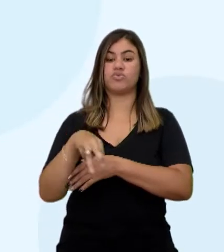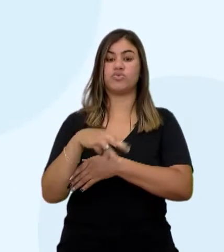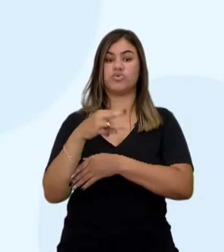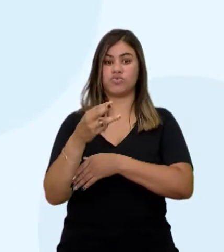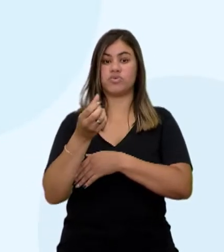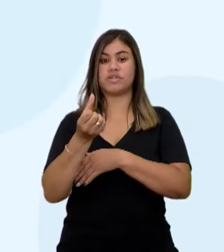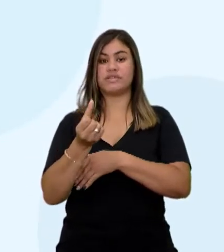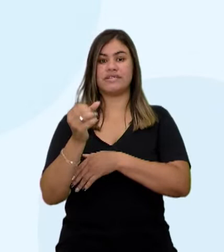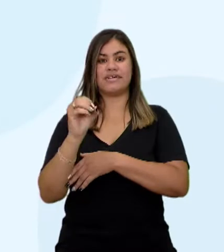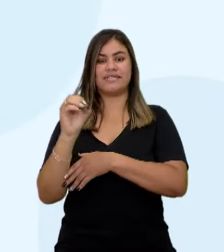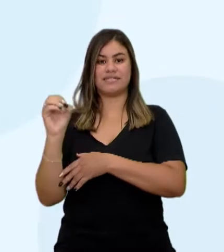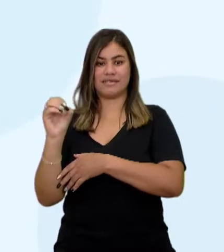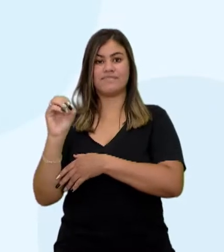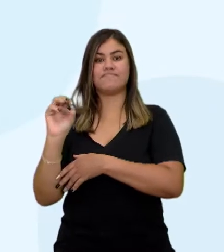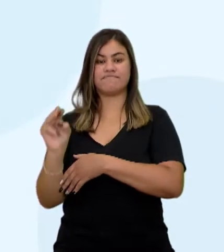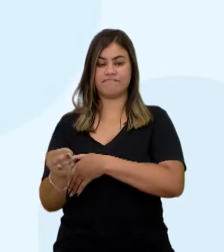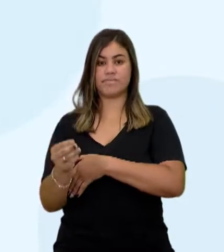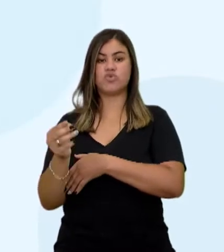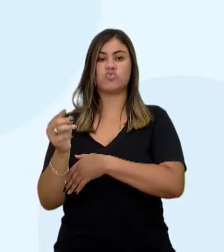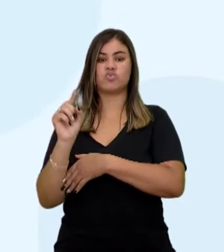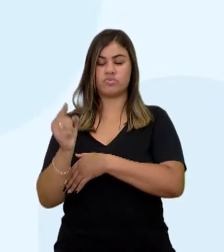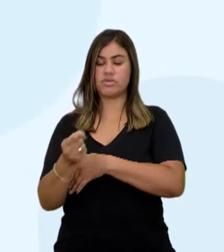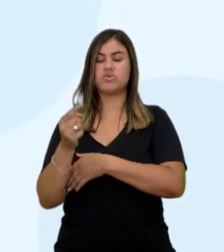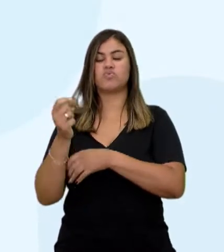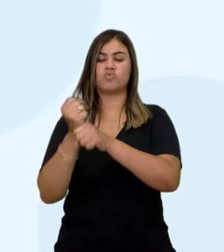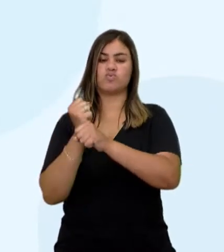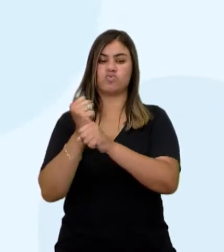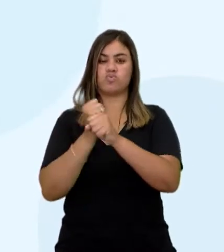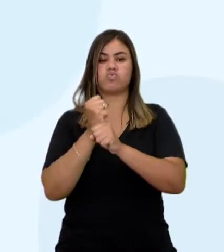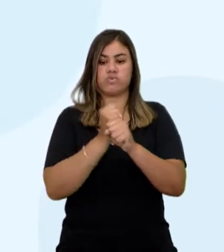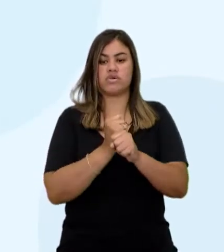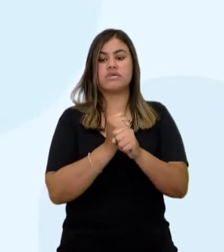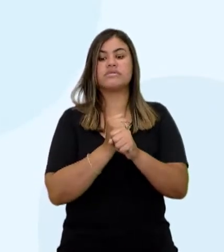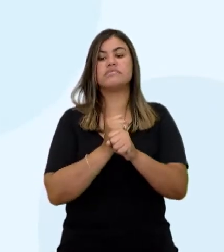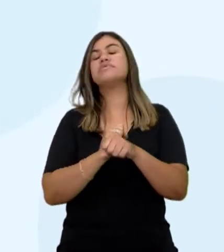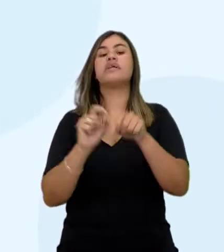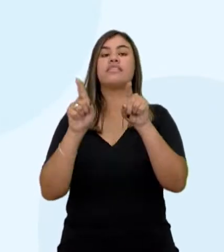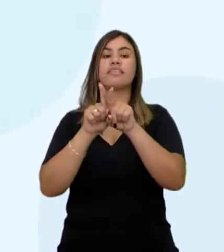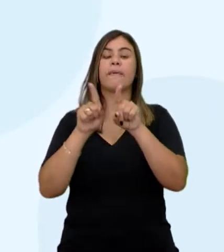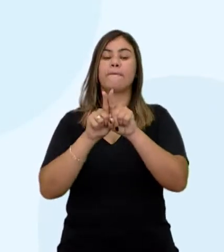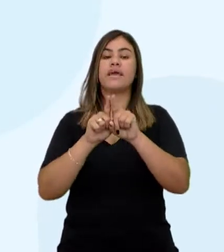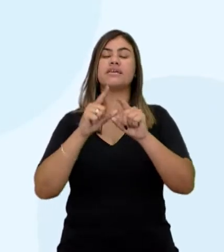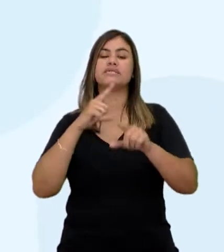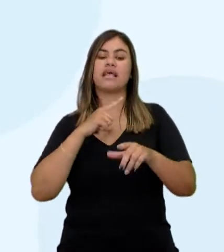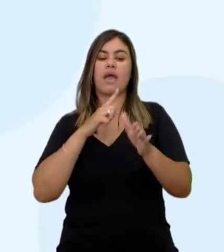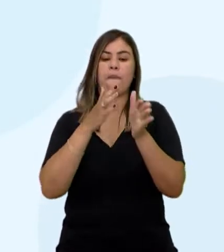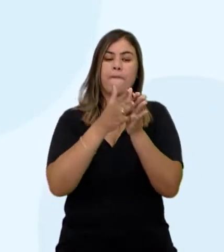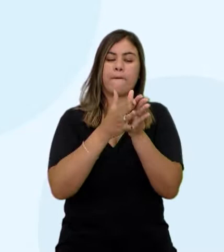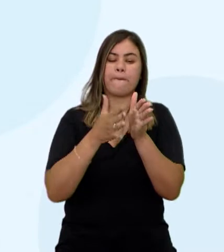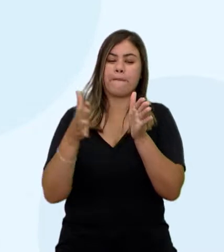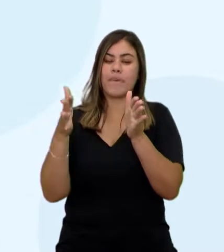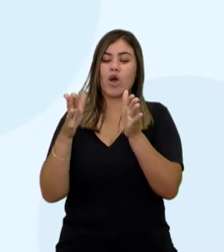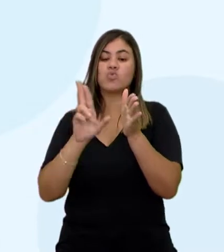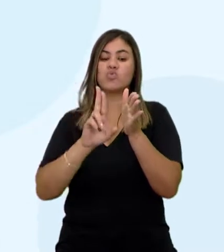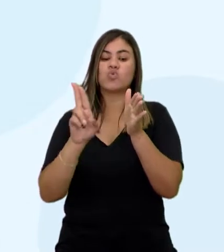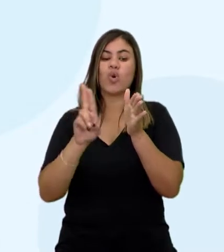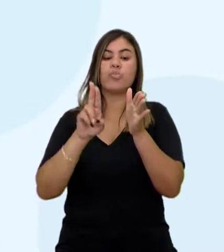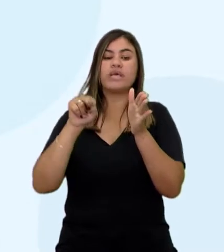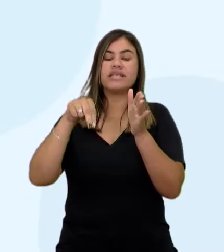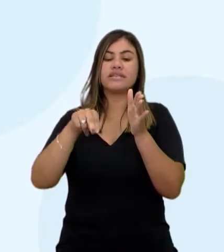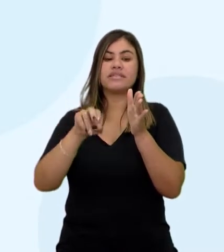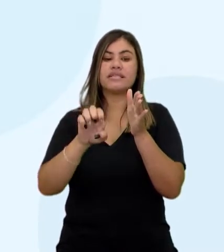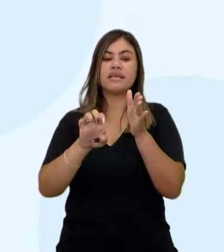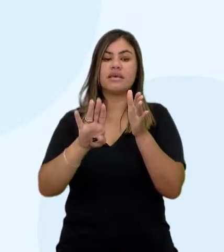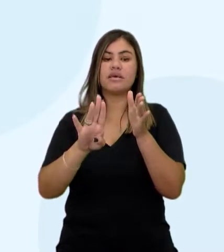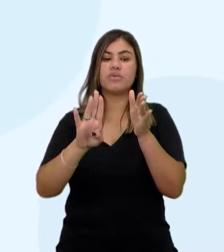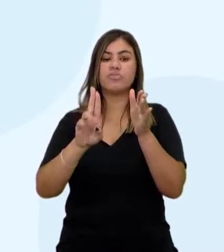menos, né? A gente sabe que existe um tempo que é chamado aí muitos cientistas aí de tempo nebuloso, que são aí